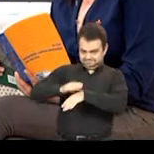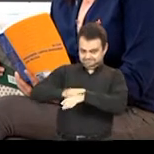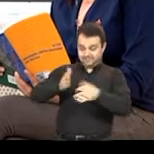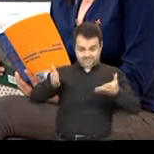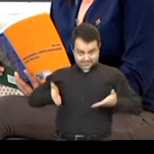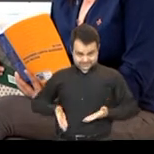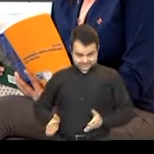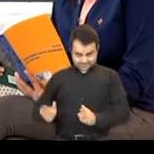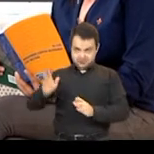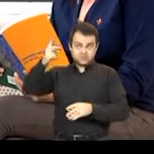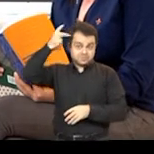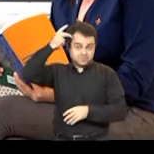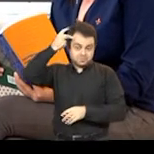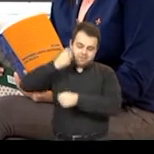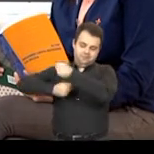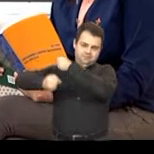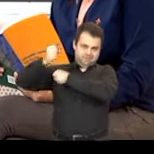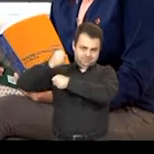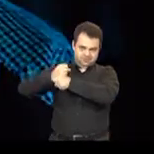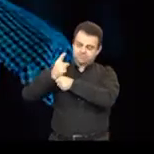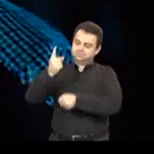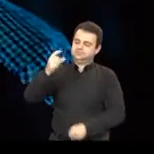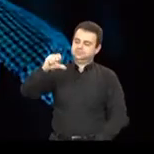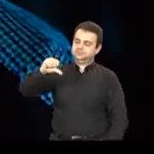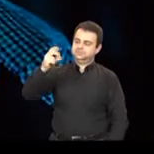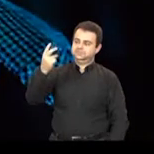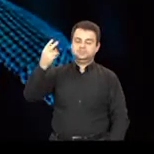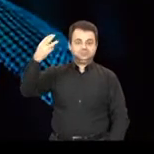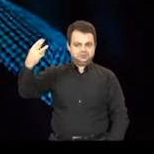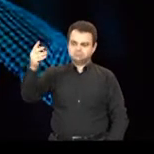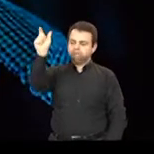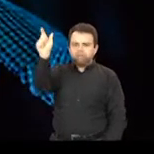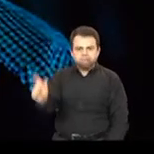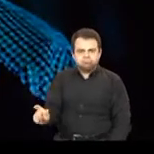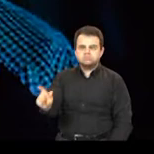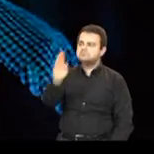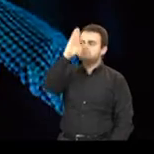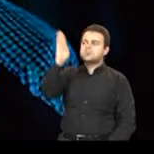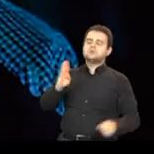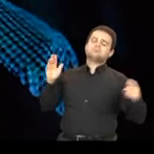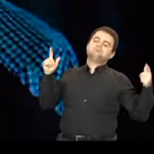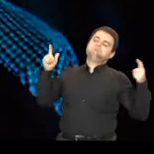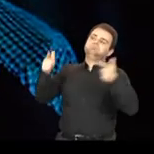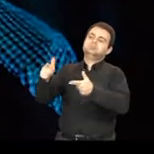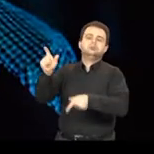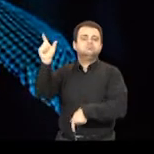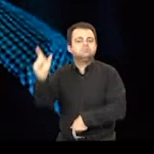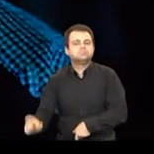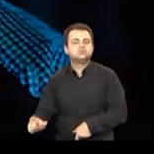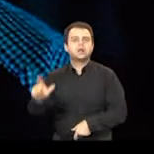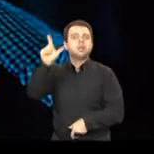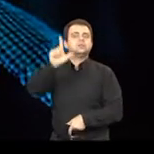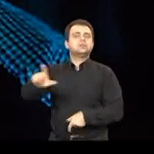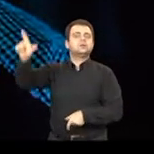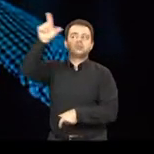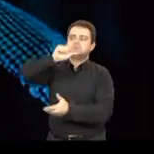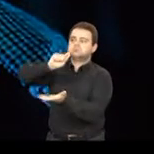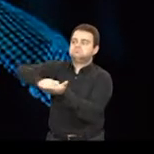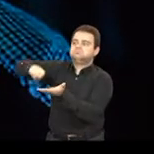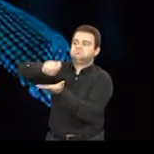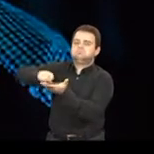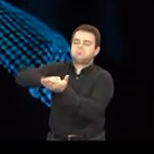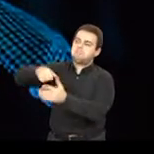São Paulo, em 1923. É conhecida como a Dama da Literatura Brasileira, ou a maior